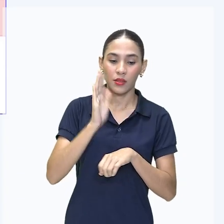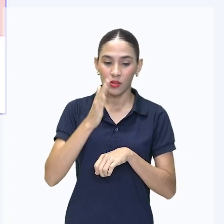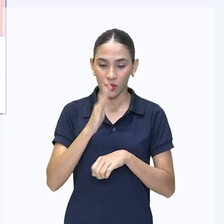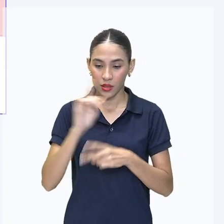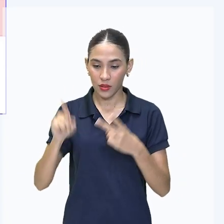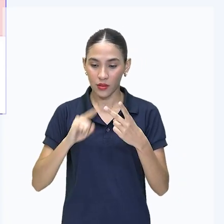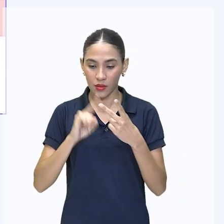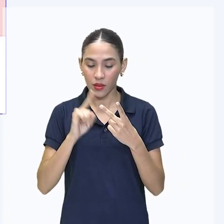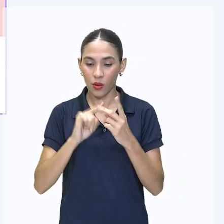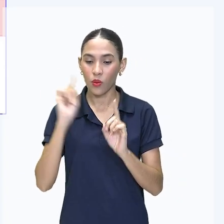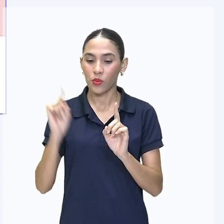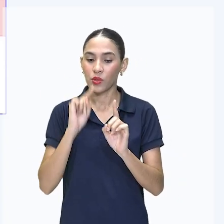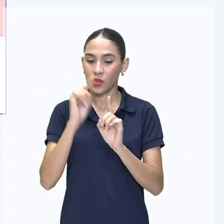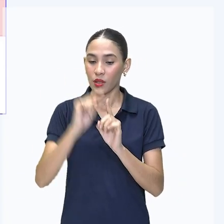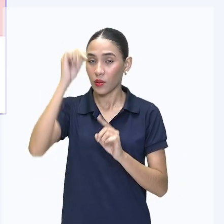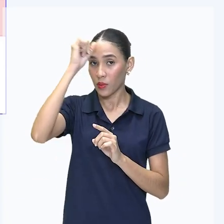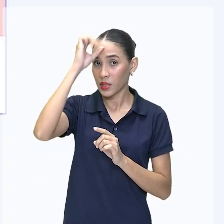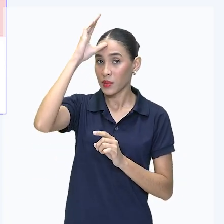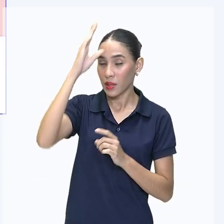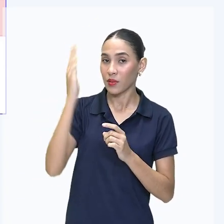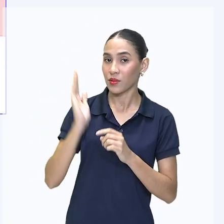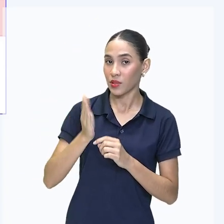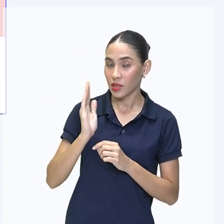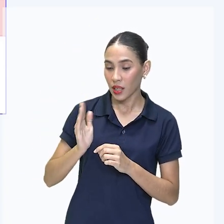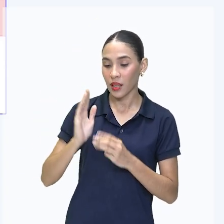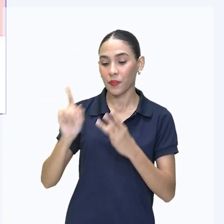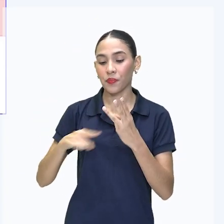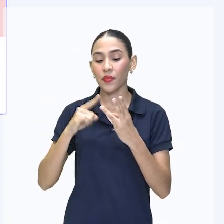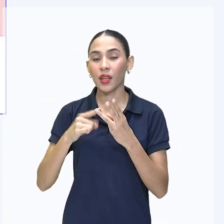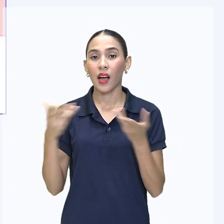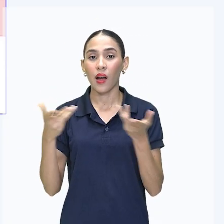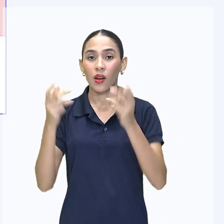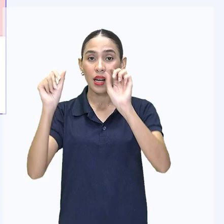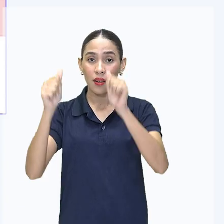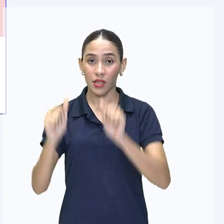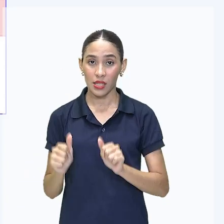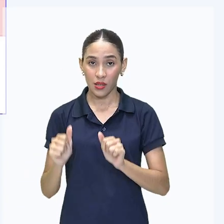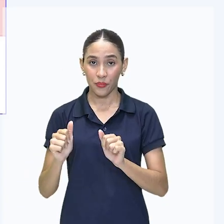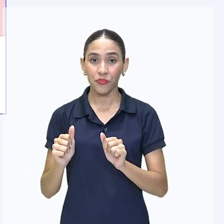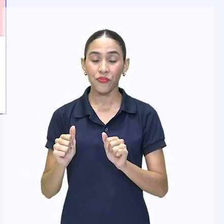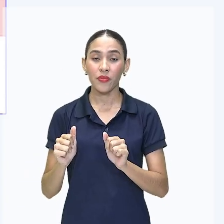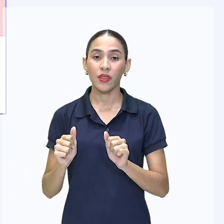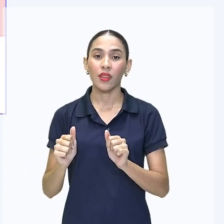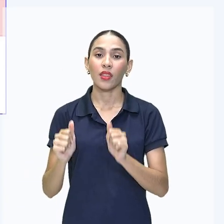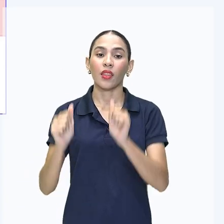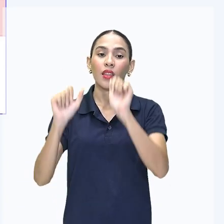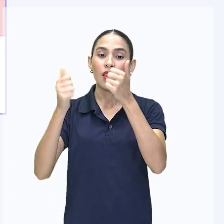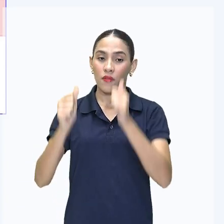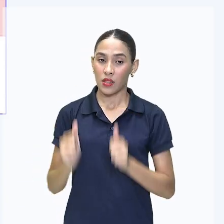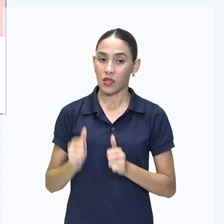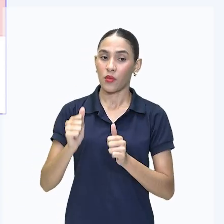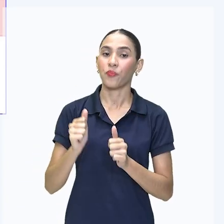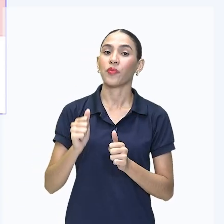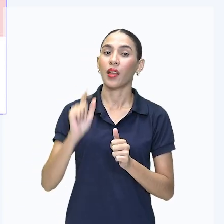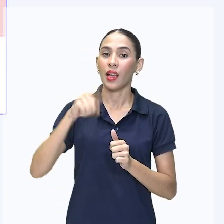de conhecimento, a gente falou das anotações se for necessário, e a gente entra nas avaliações. As avaliações, basicamente, ela é dividida